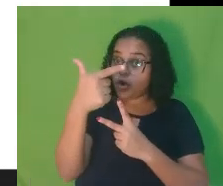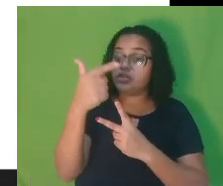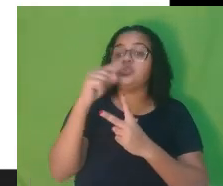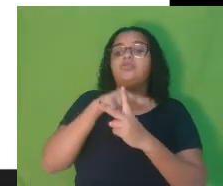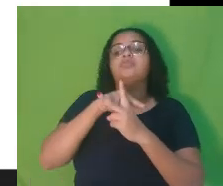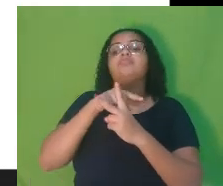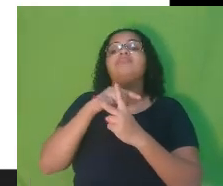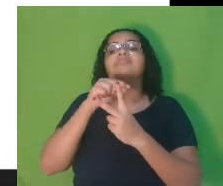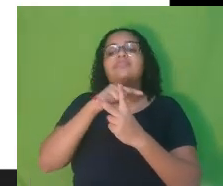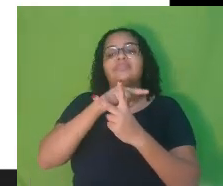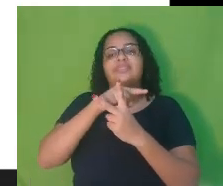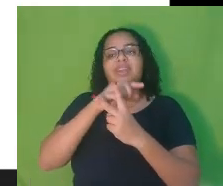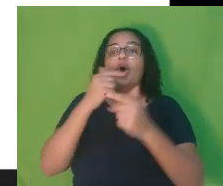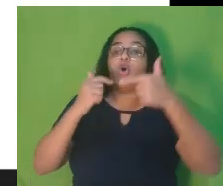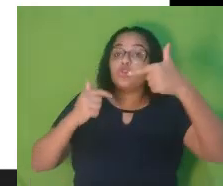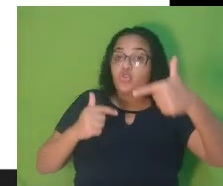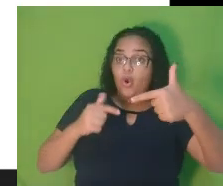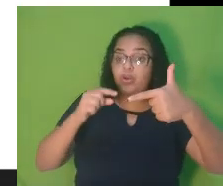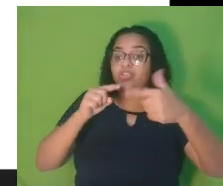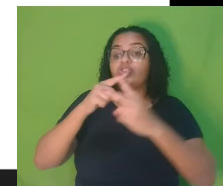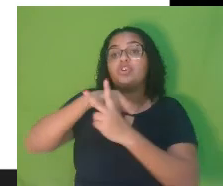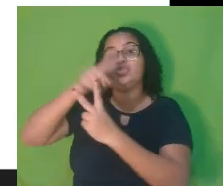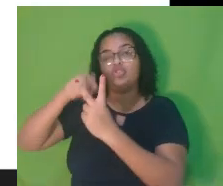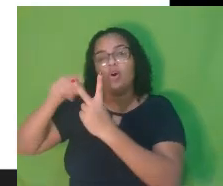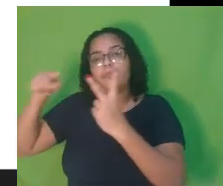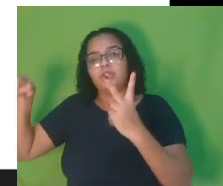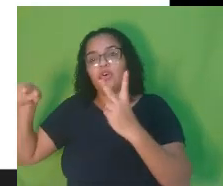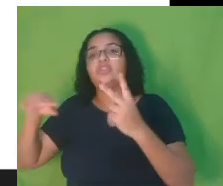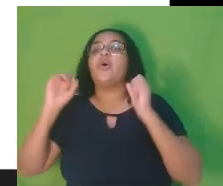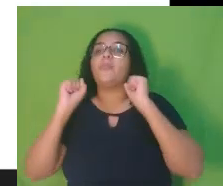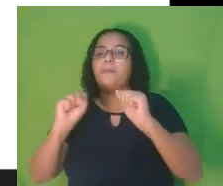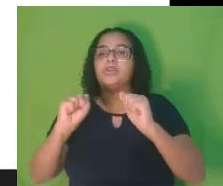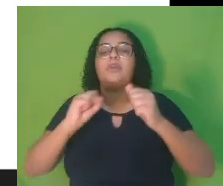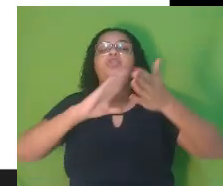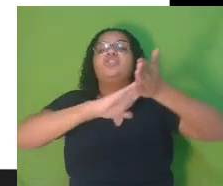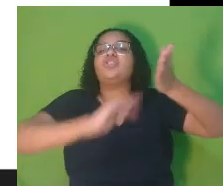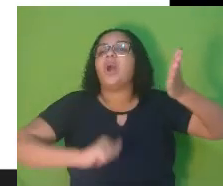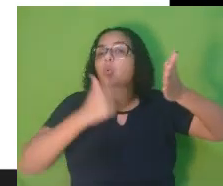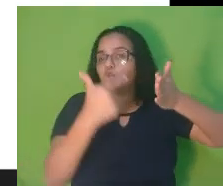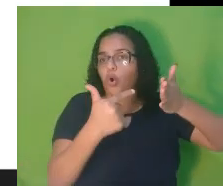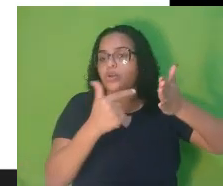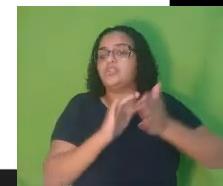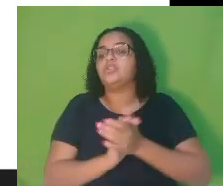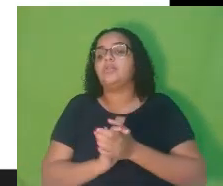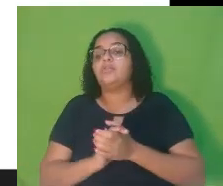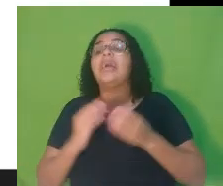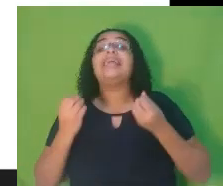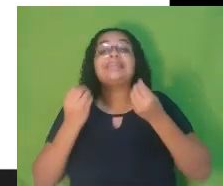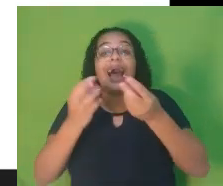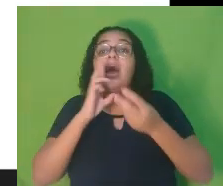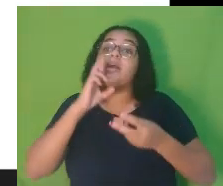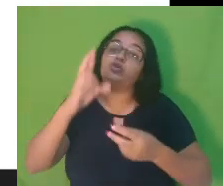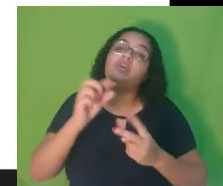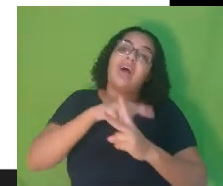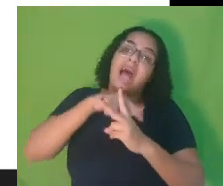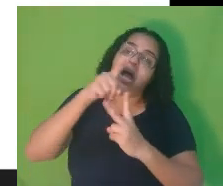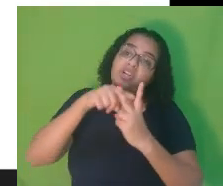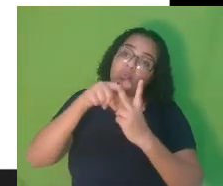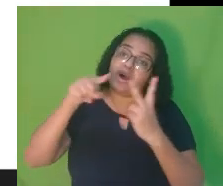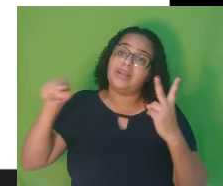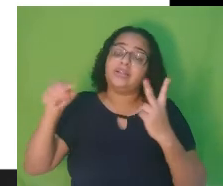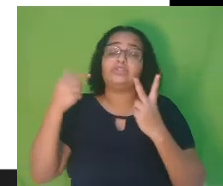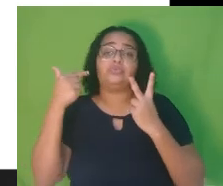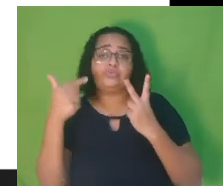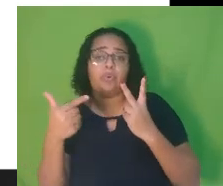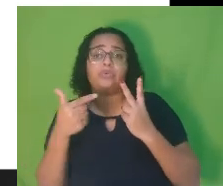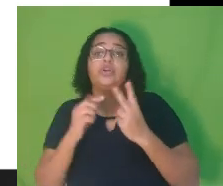2. Podemos cancelar o raiz de 2, né? E aí o resultado dá raiz quadrada de 2,